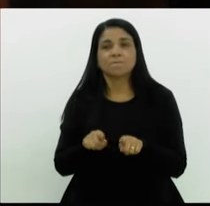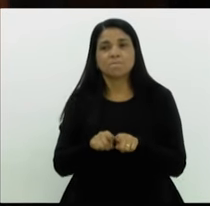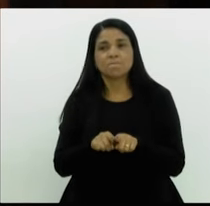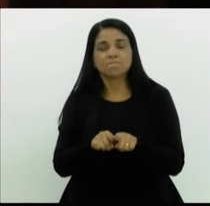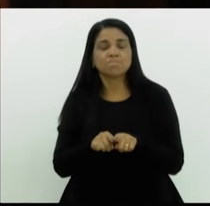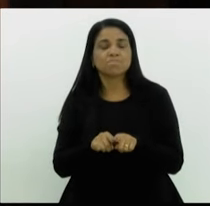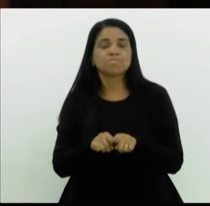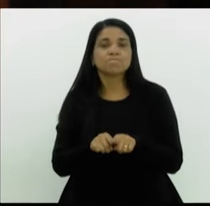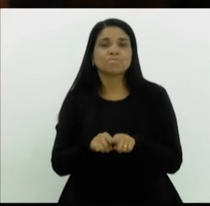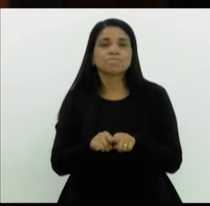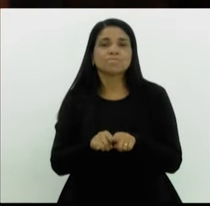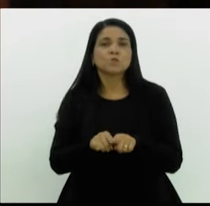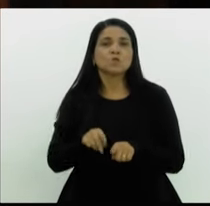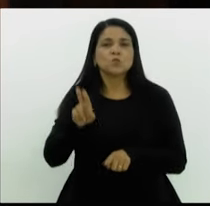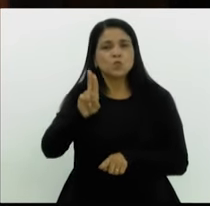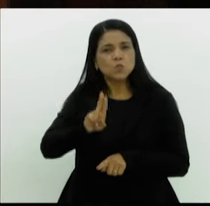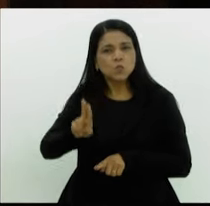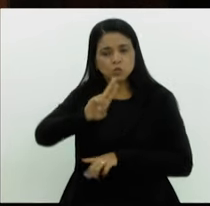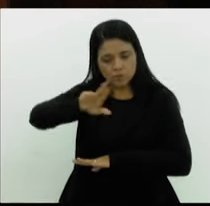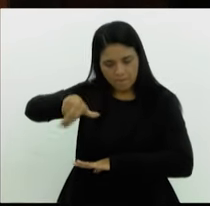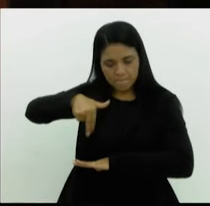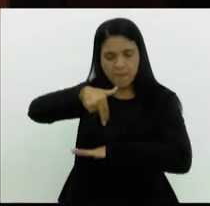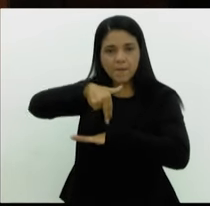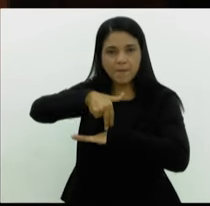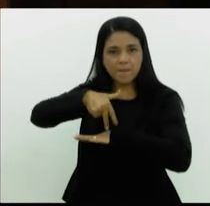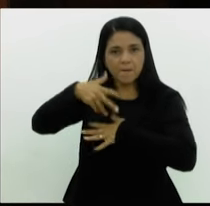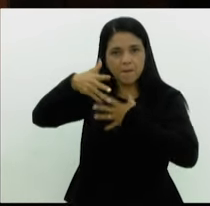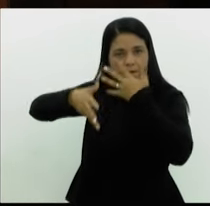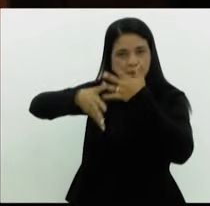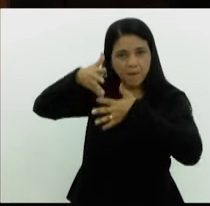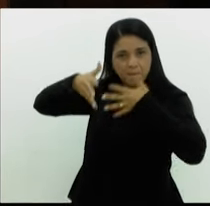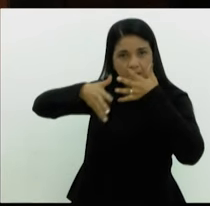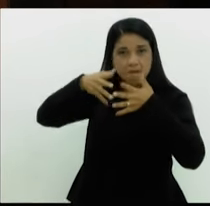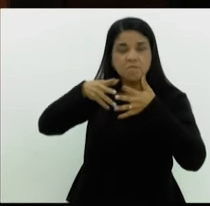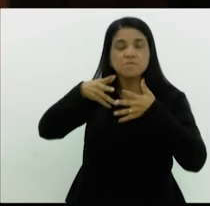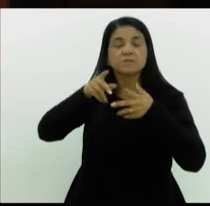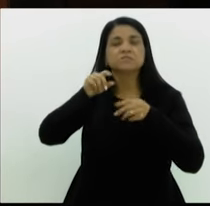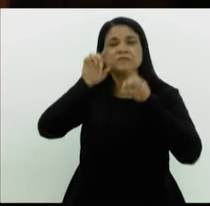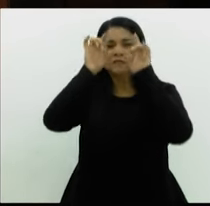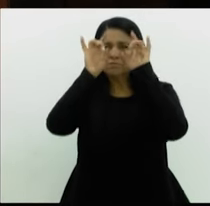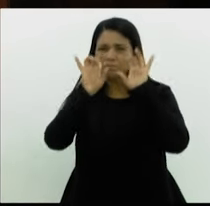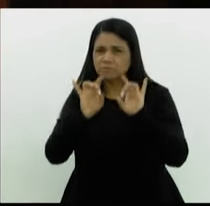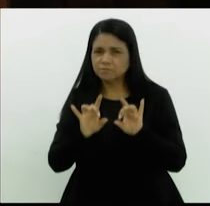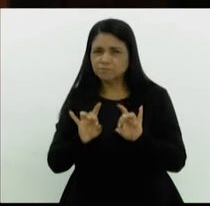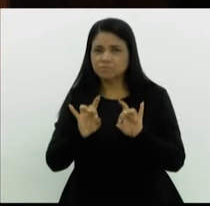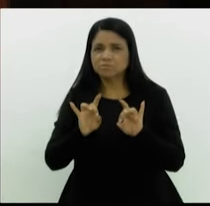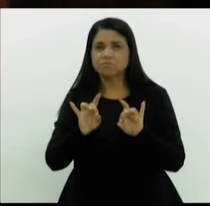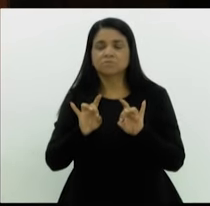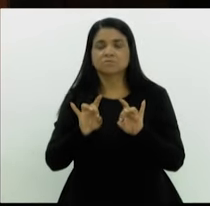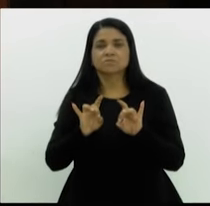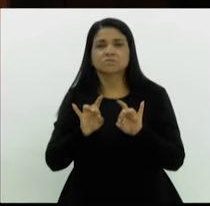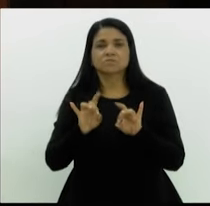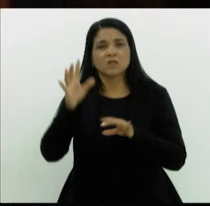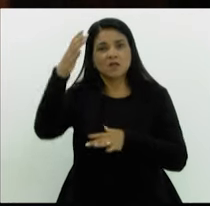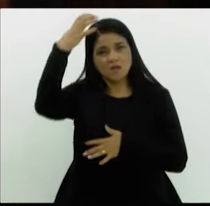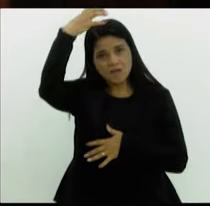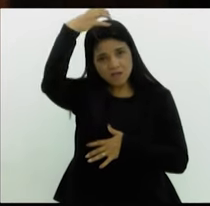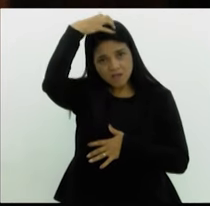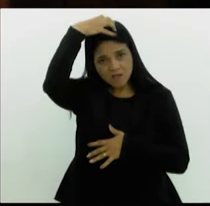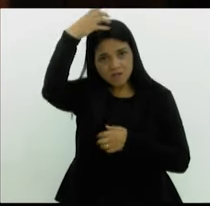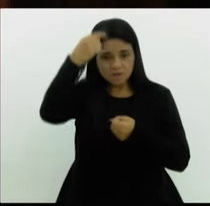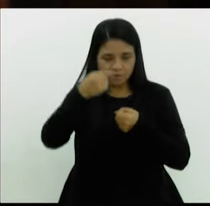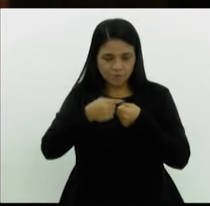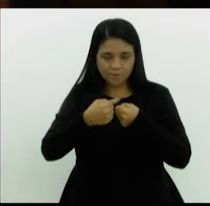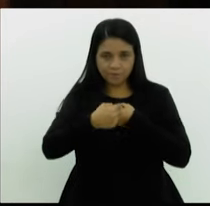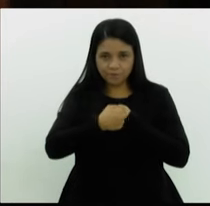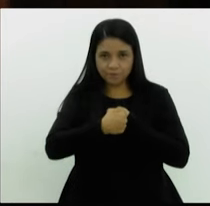de fazer uso da palavra para dizer, não é, em especial, lá para Angra dos Reis, a nossa